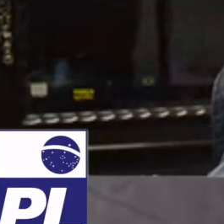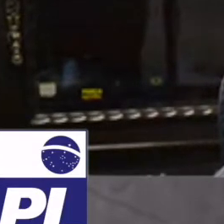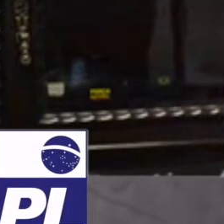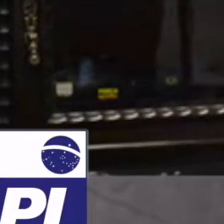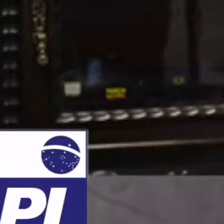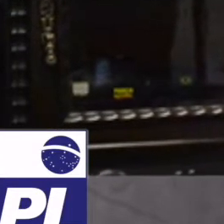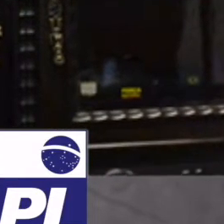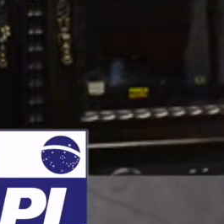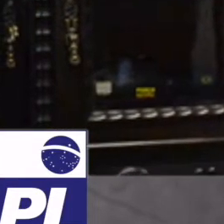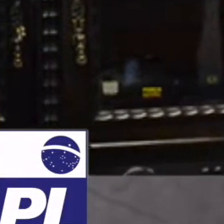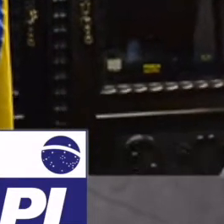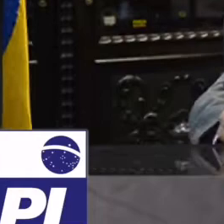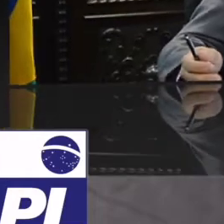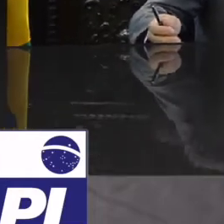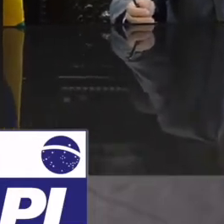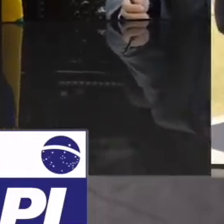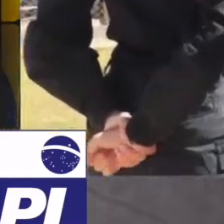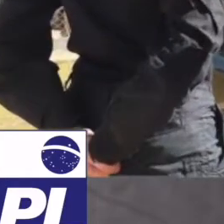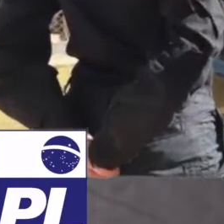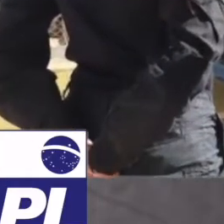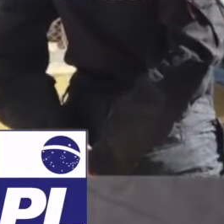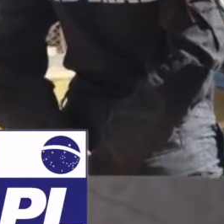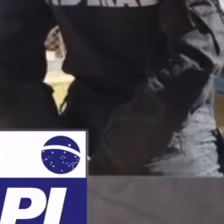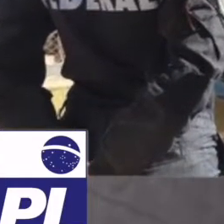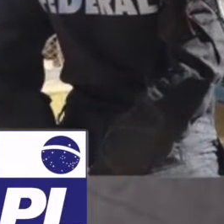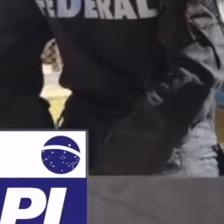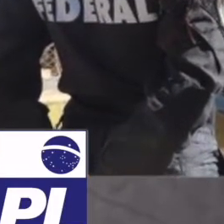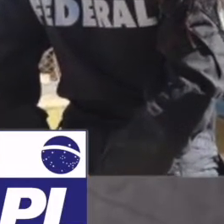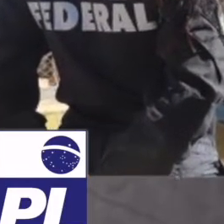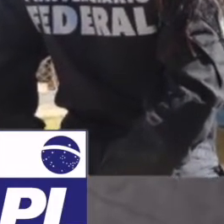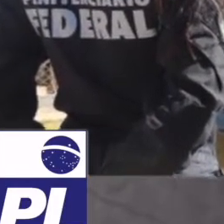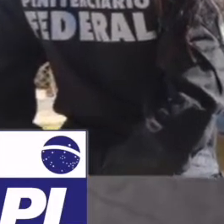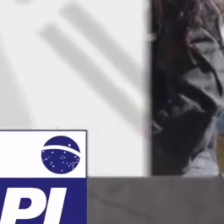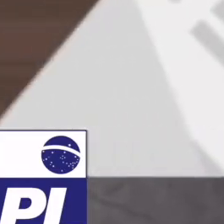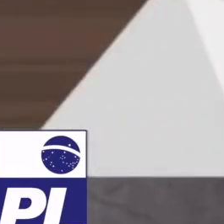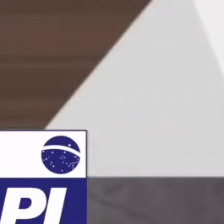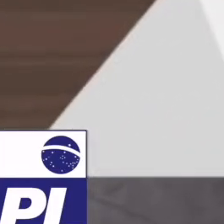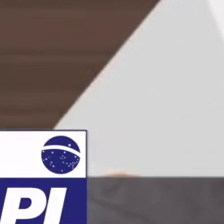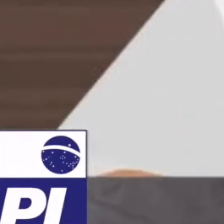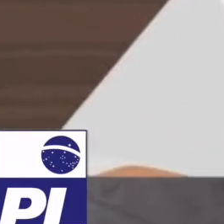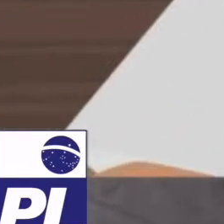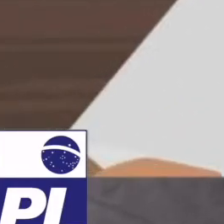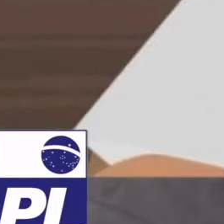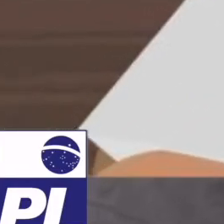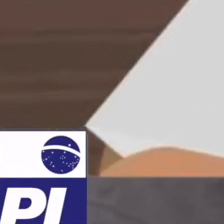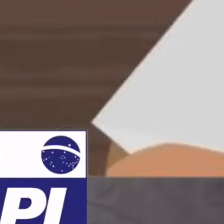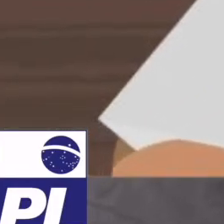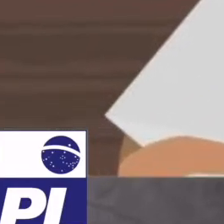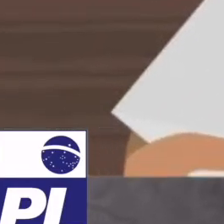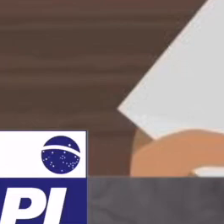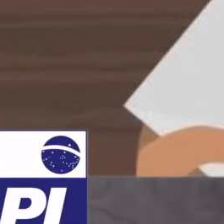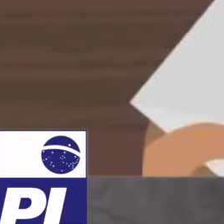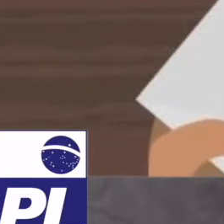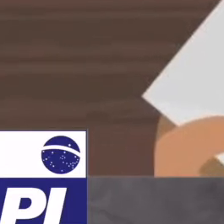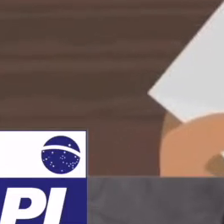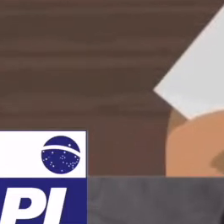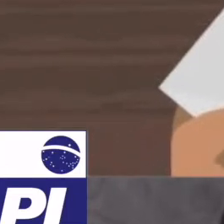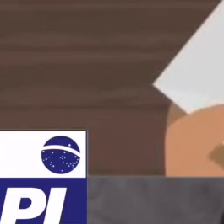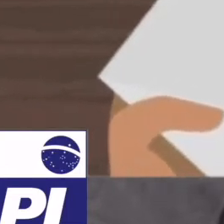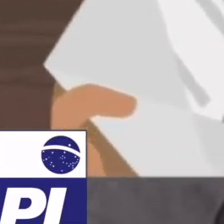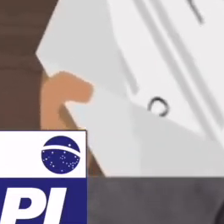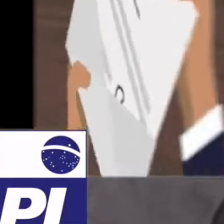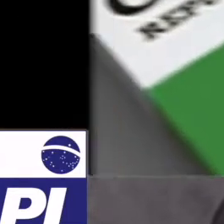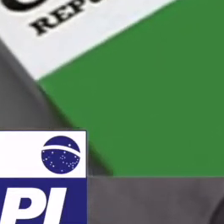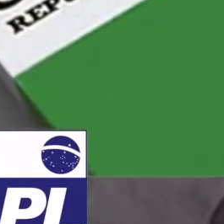Anderson Torres, para que regulamentem a Polícia Penal Federal, matéria já aprovada nas duas casas do Congresso Nacional